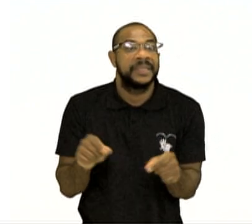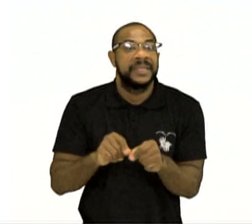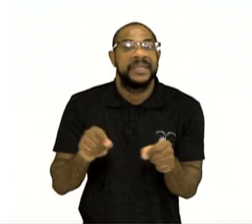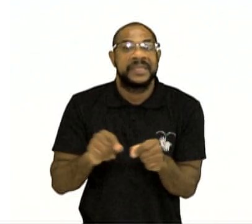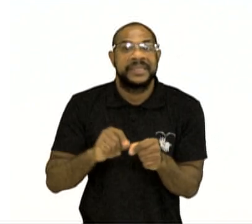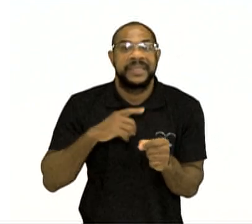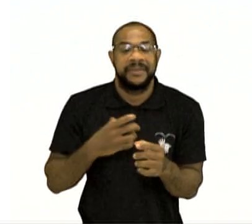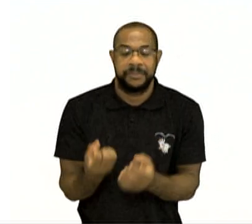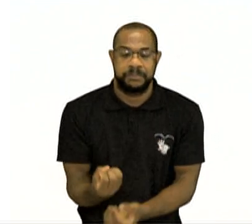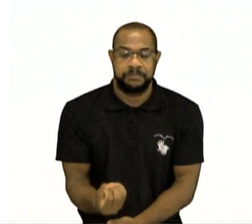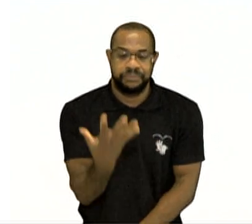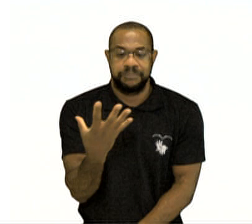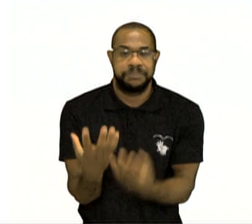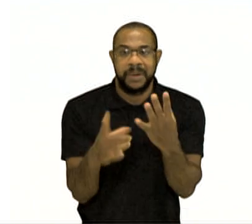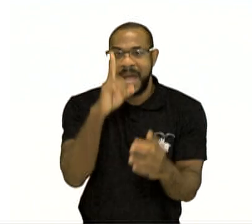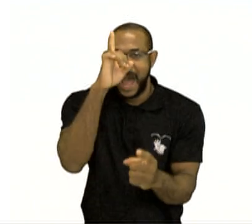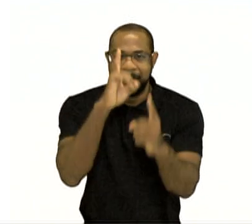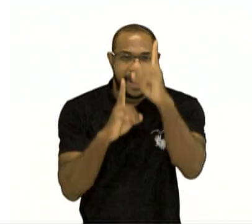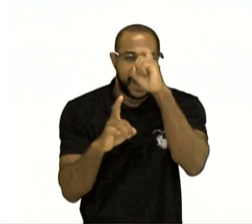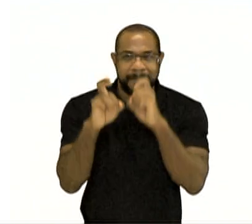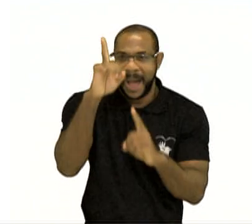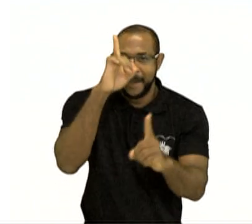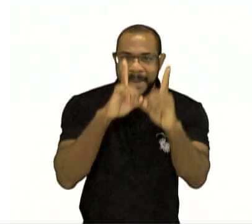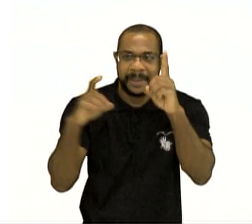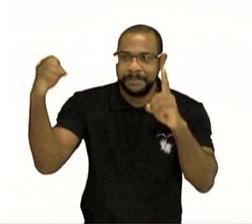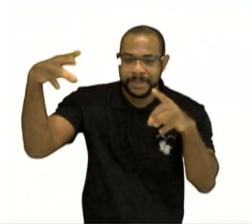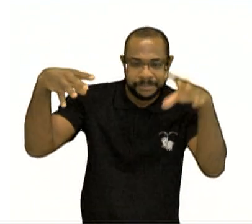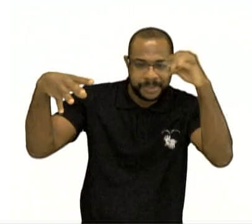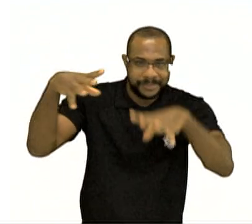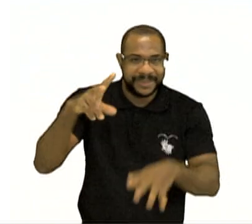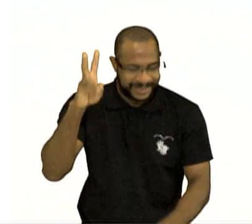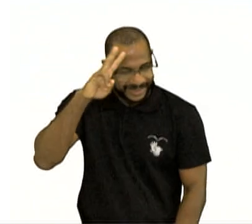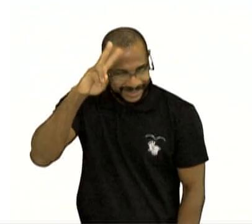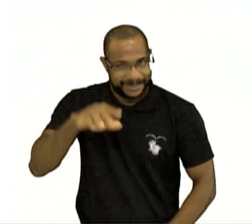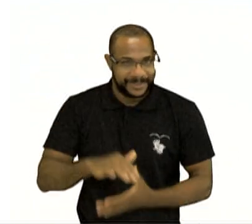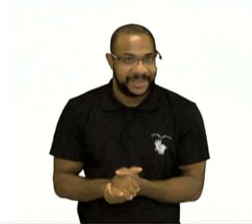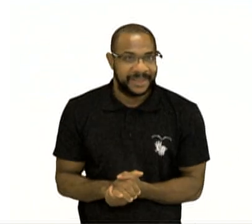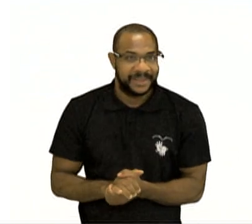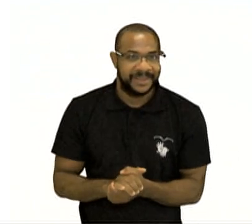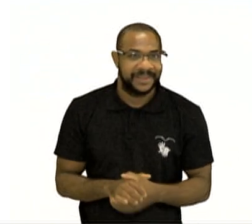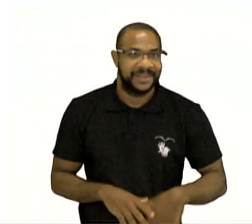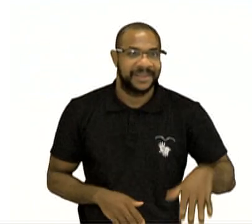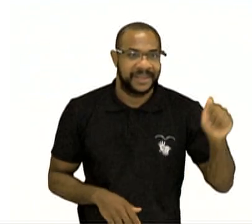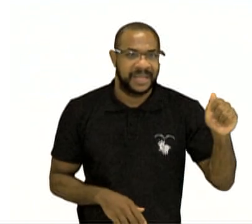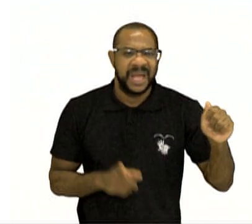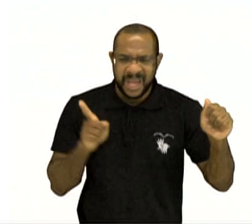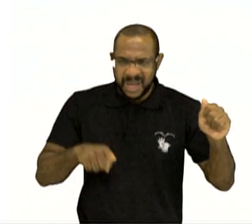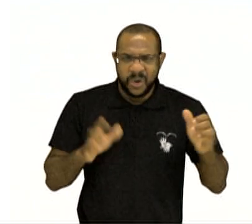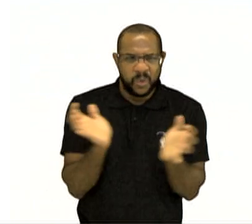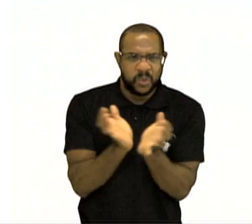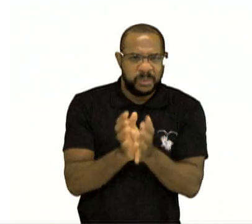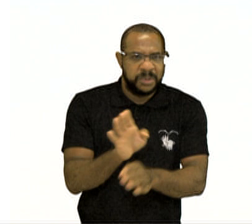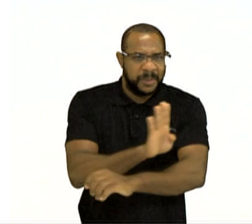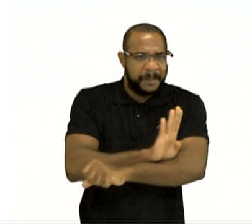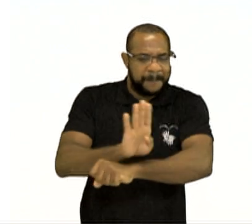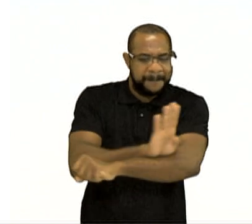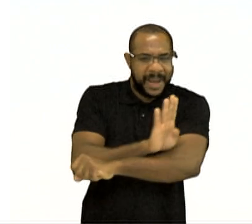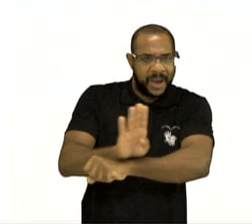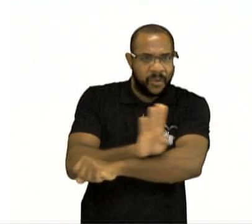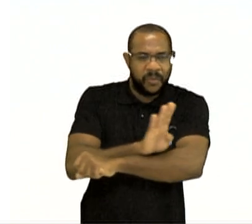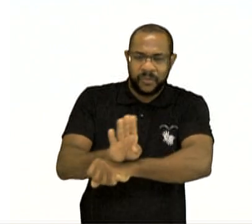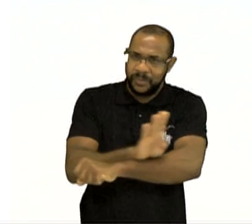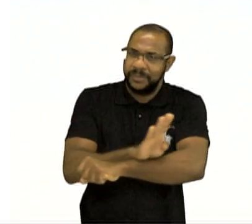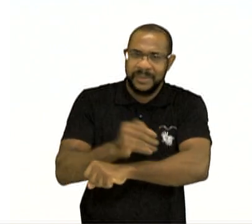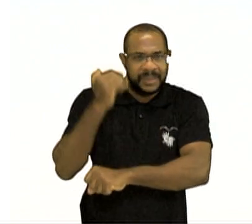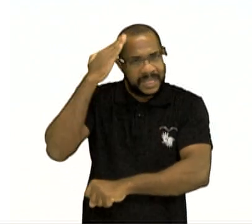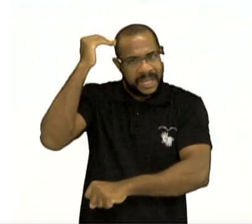tonalidades amareladas? Quais foram? Será que você se lembra? Será que foram os artistas barrocos? Será